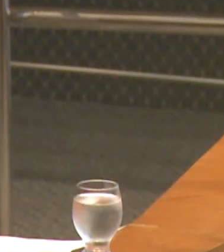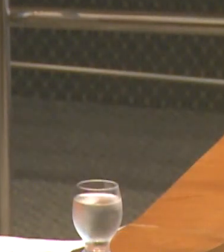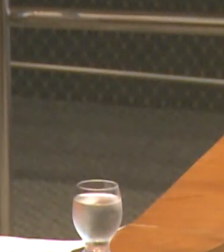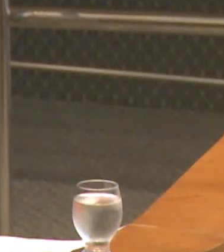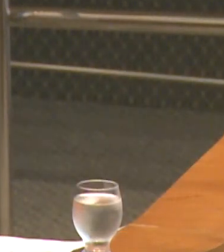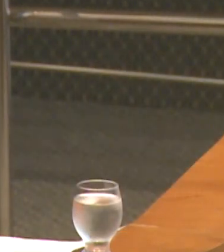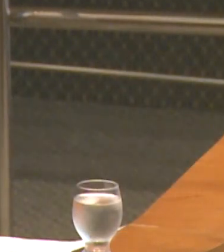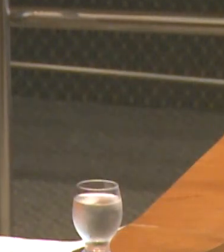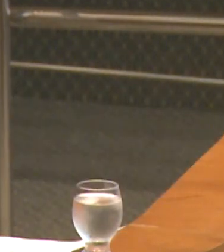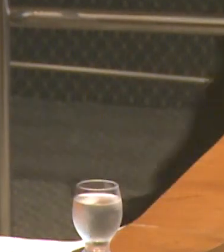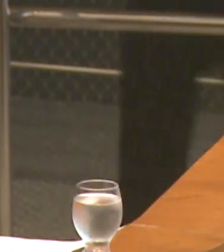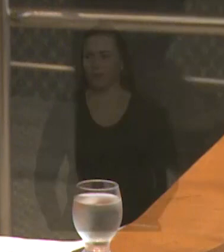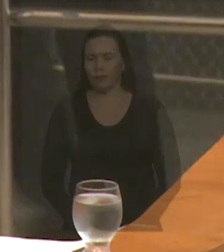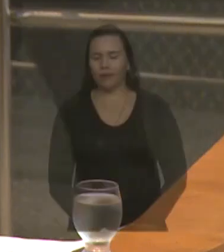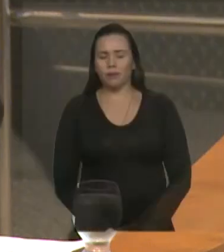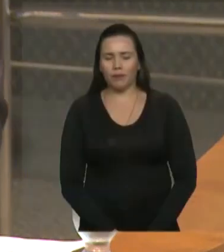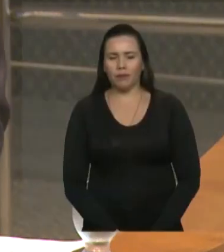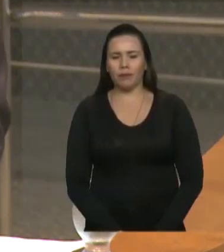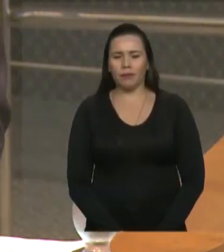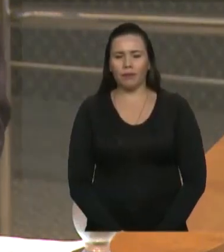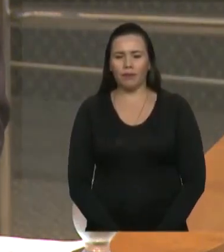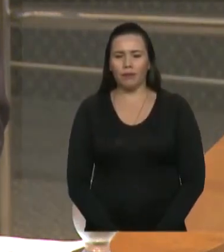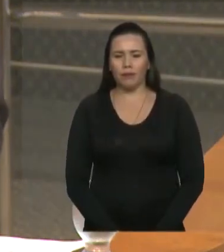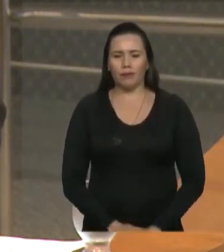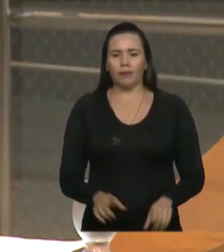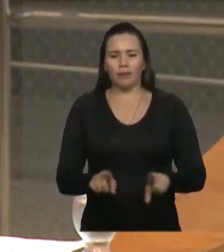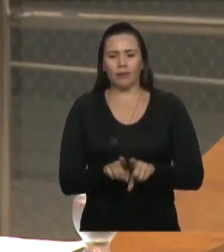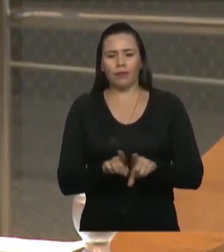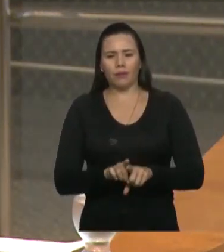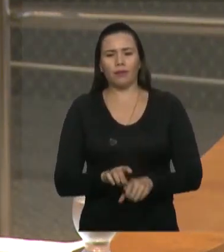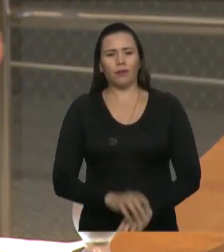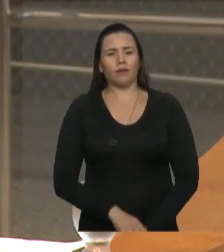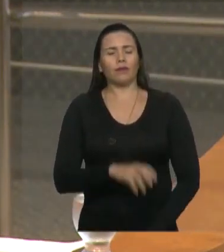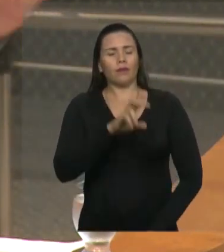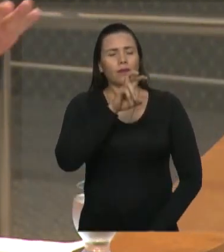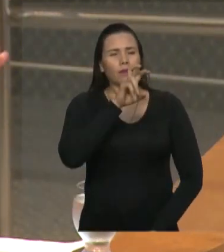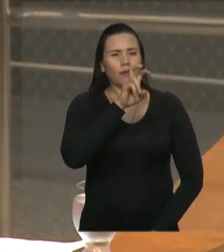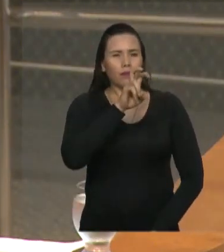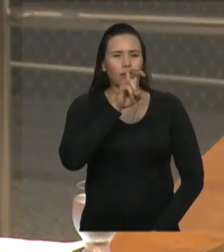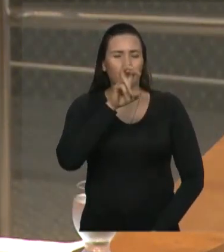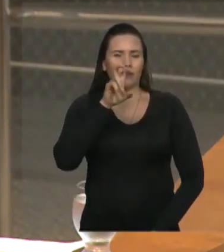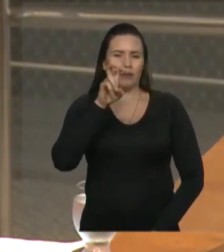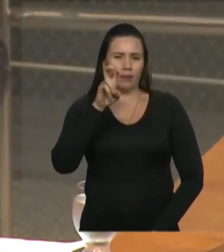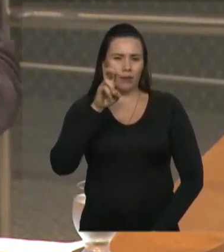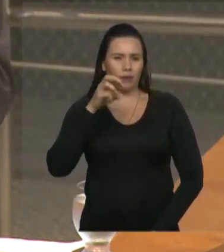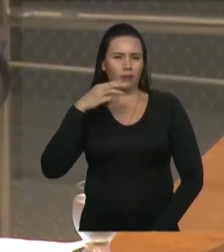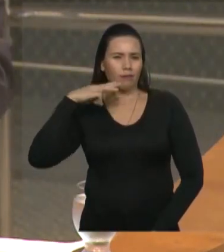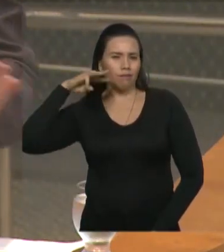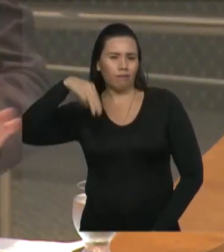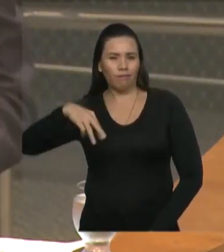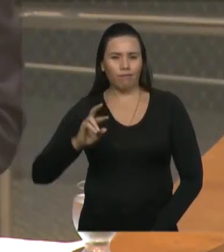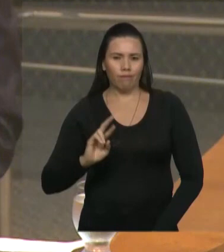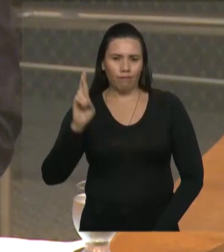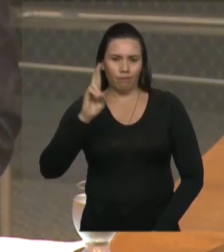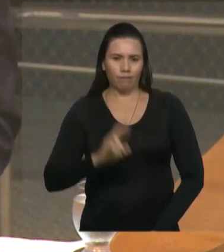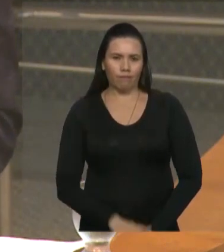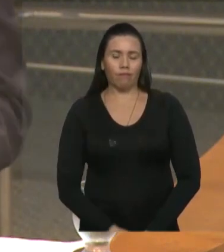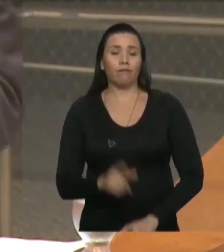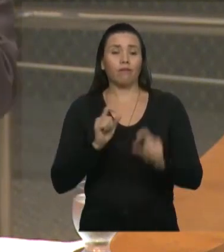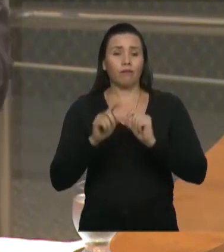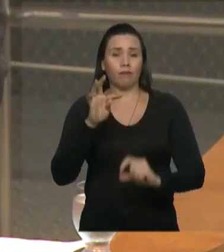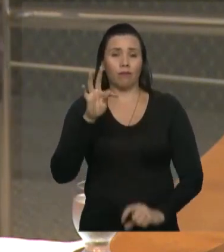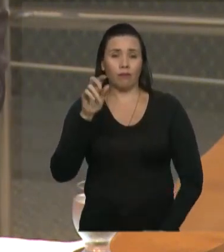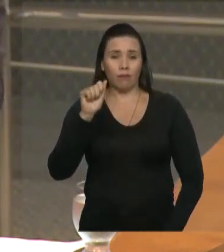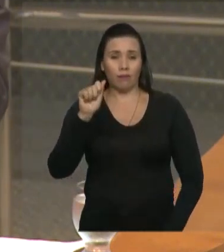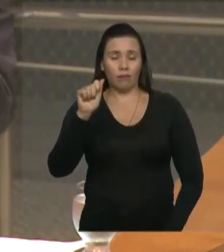em 2019, passou para 5 milhões de reais. Sinal claro de que essas taxas vão permanecer. O